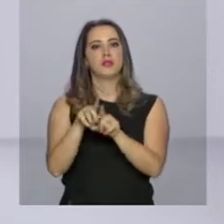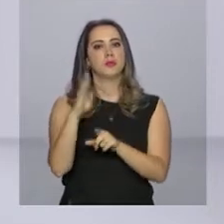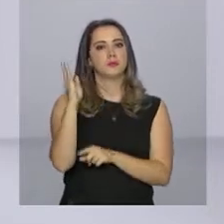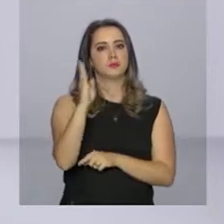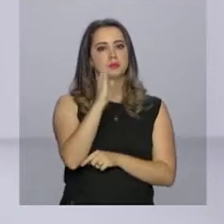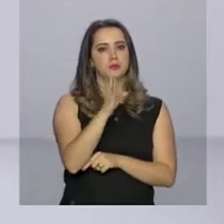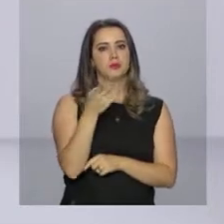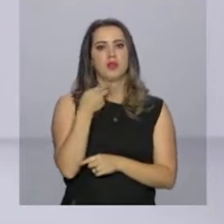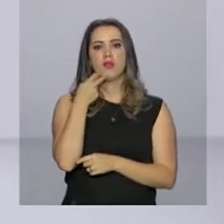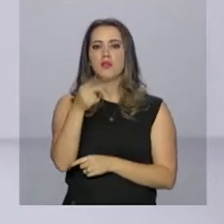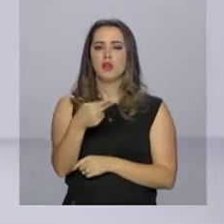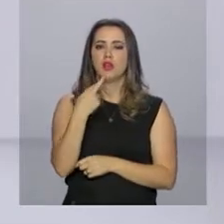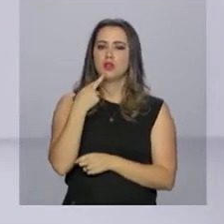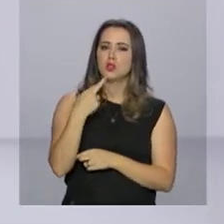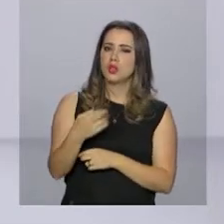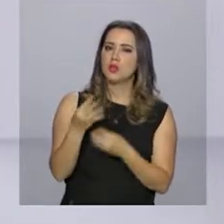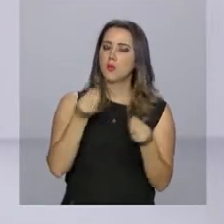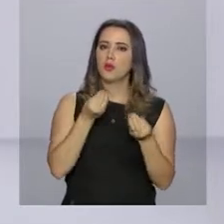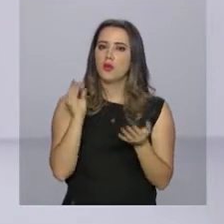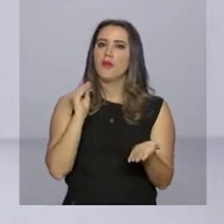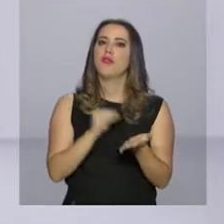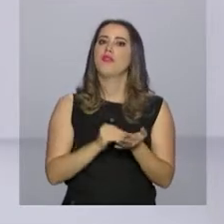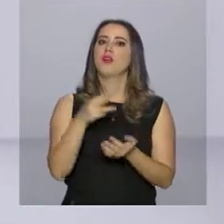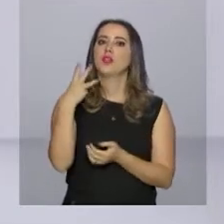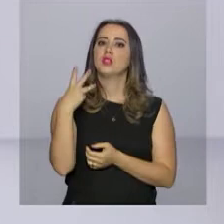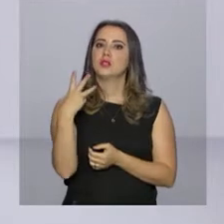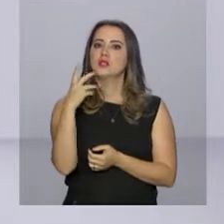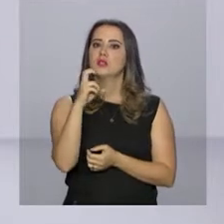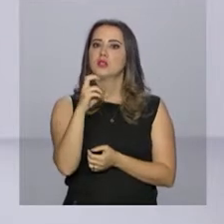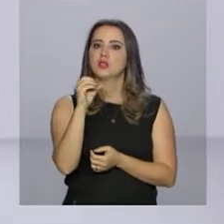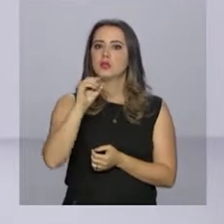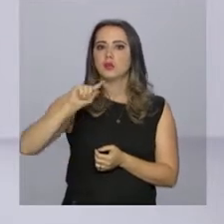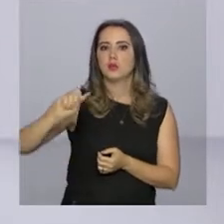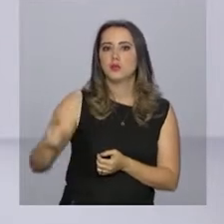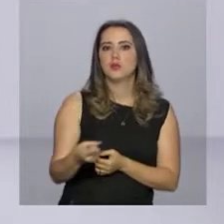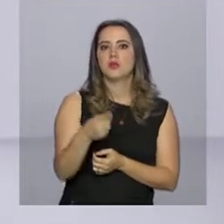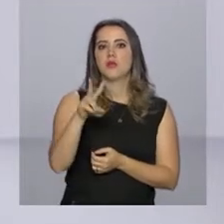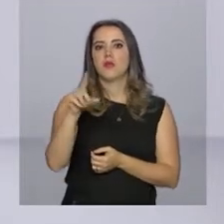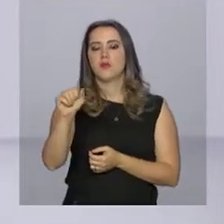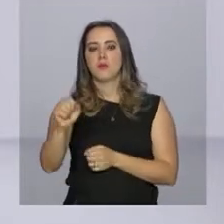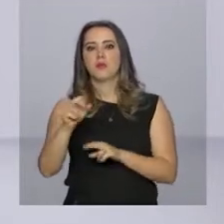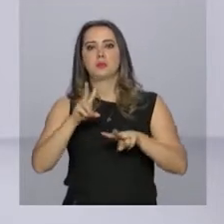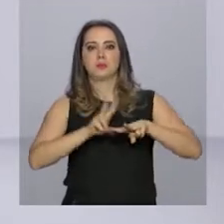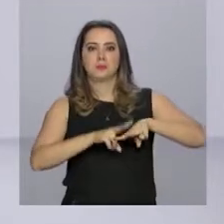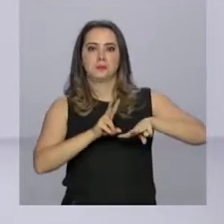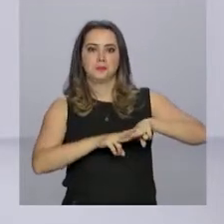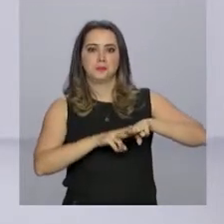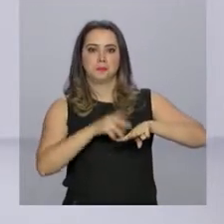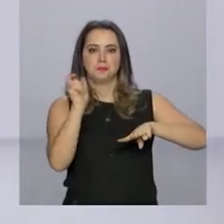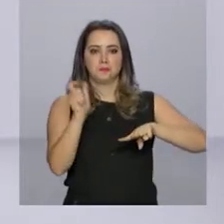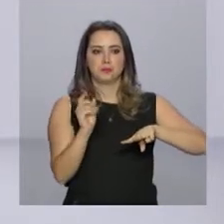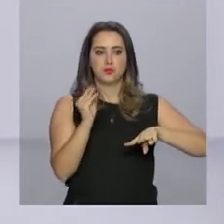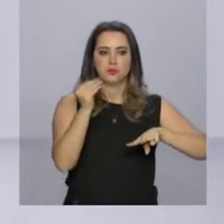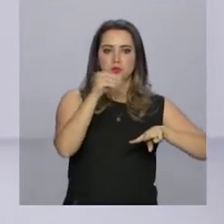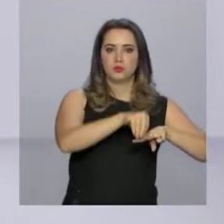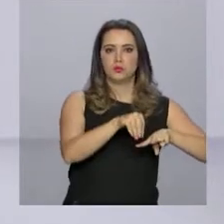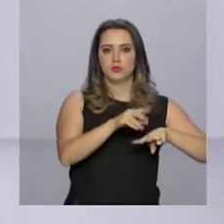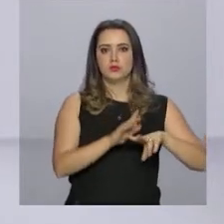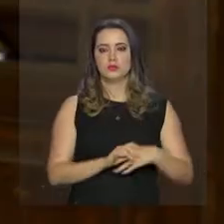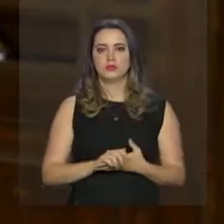Brasil, para tratar de soluções para a falta de 358 mil vagas no sistema